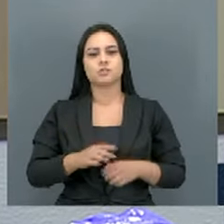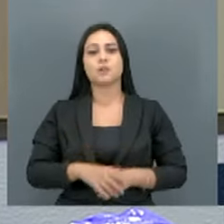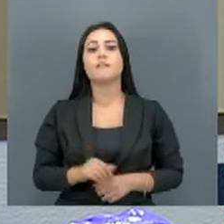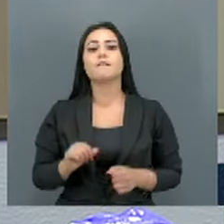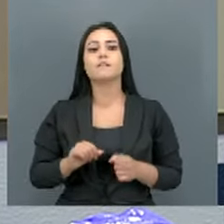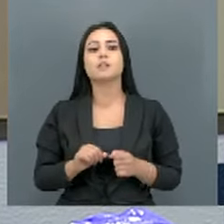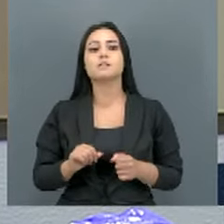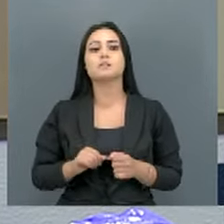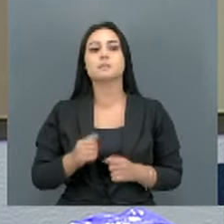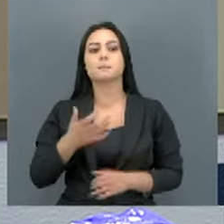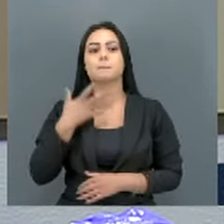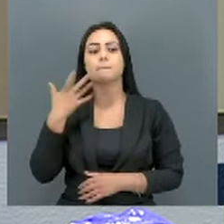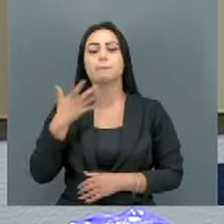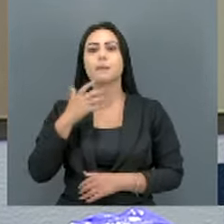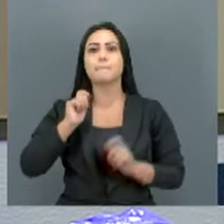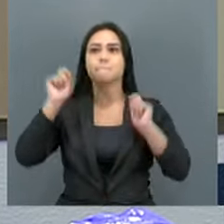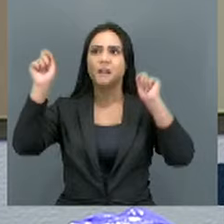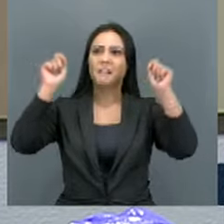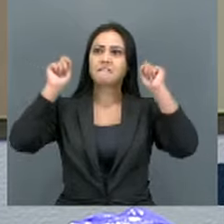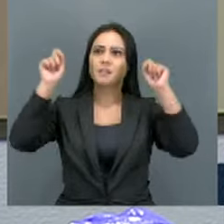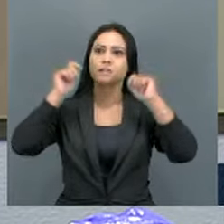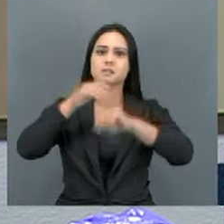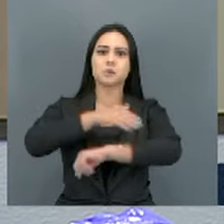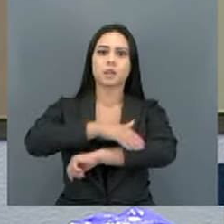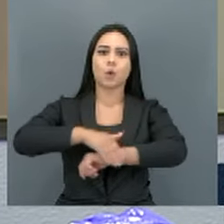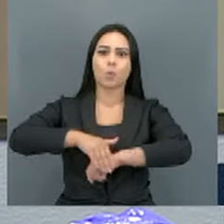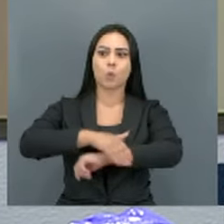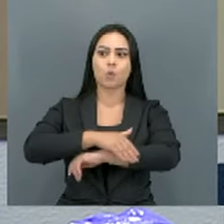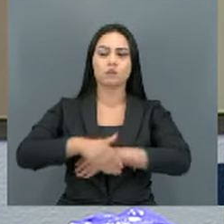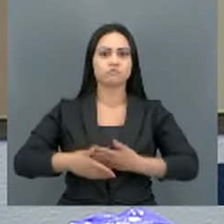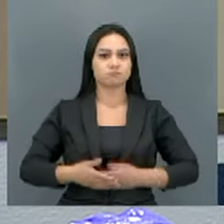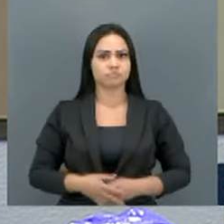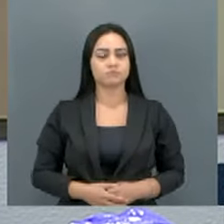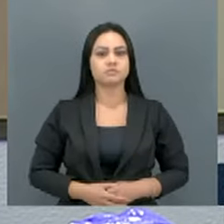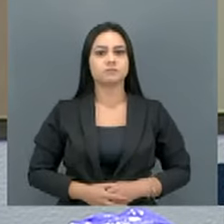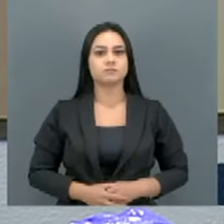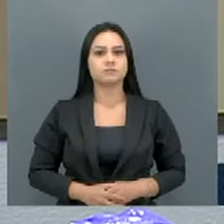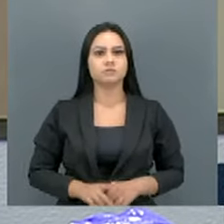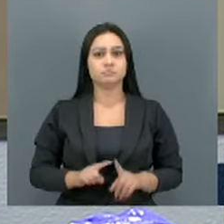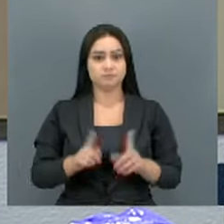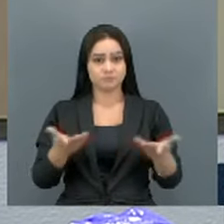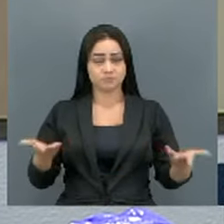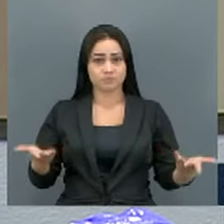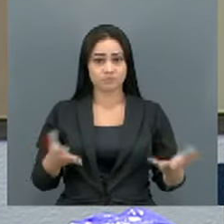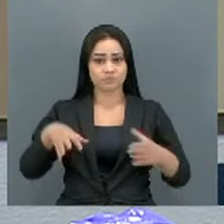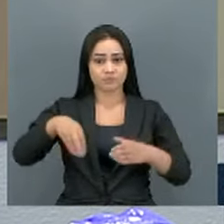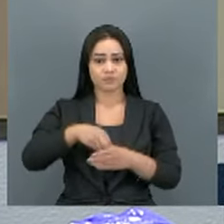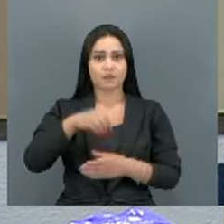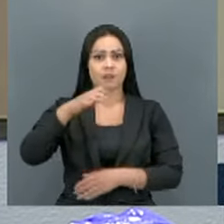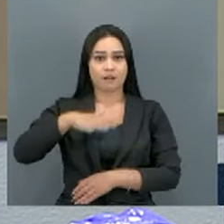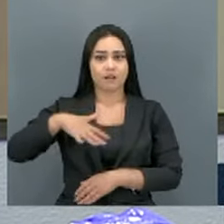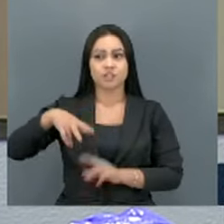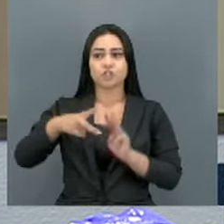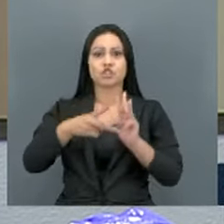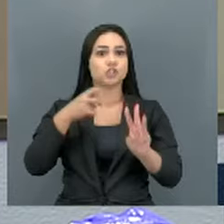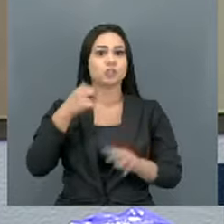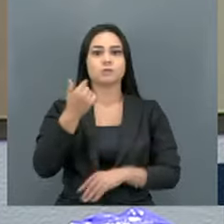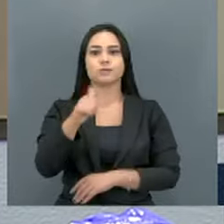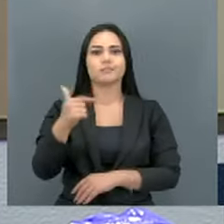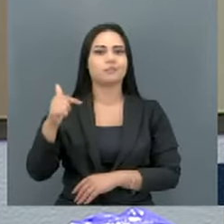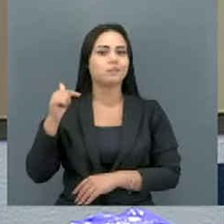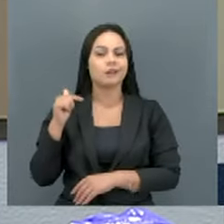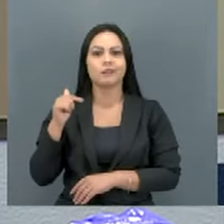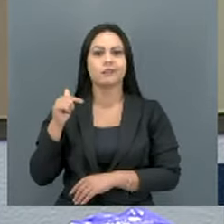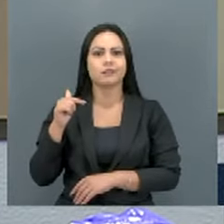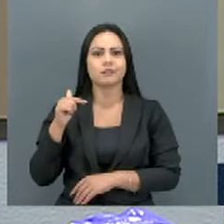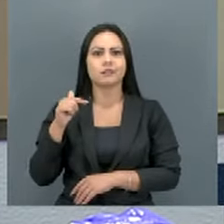com a manifestação da rua, tem. E agora, dentro das áreas indígenas, não tem. Está